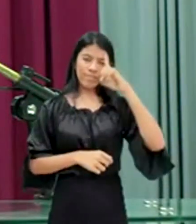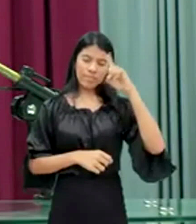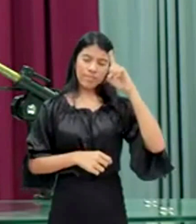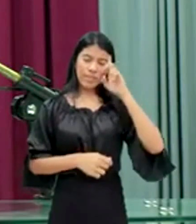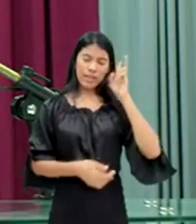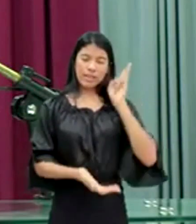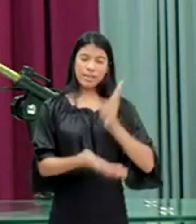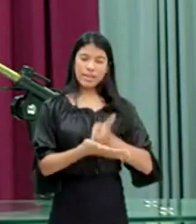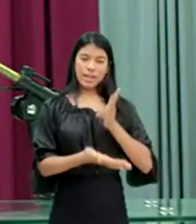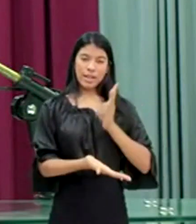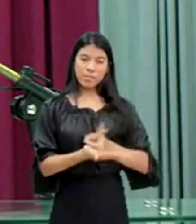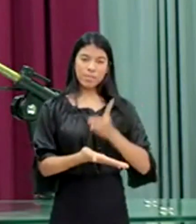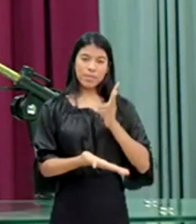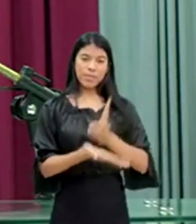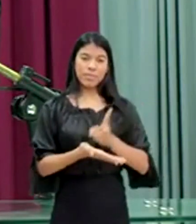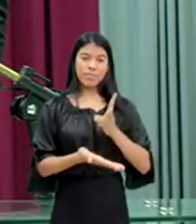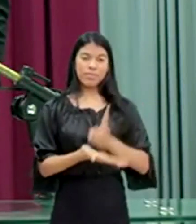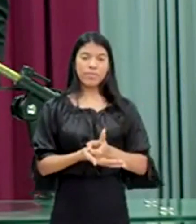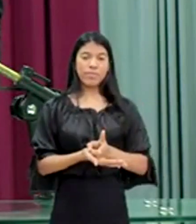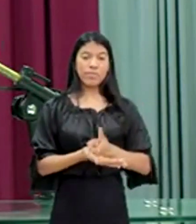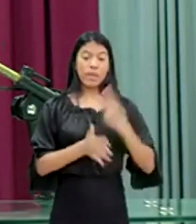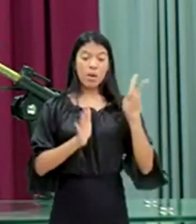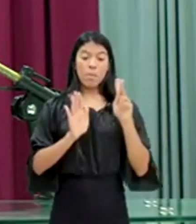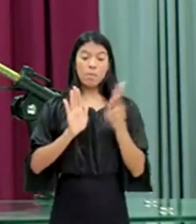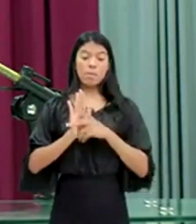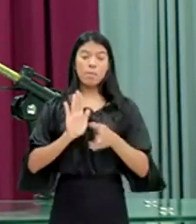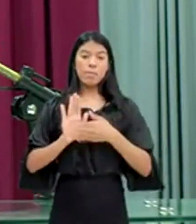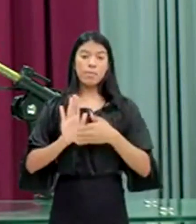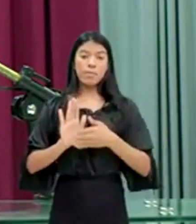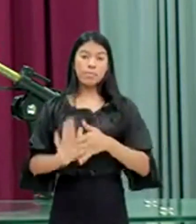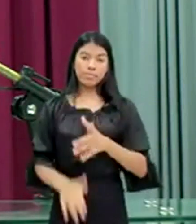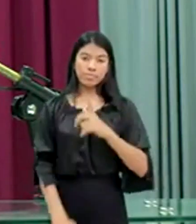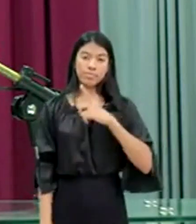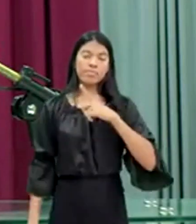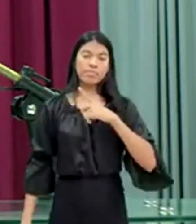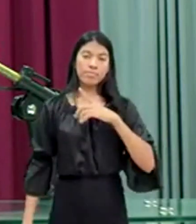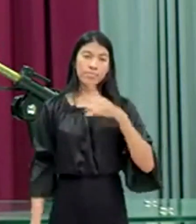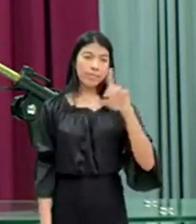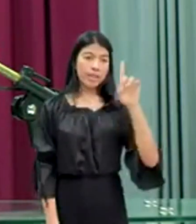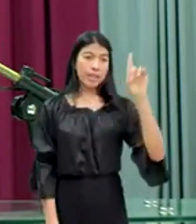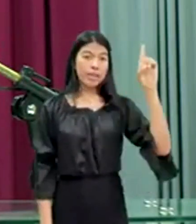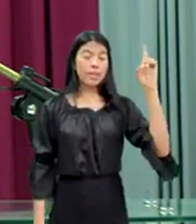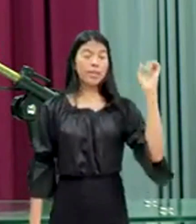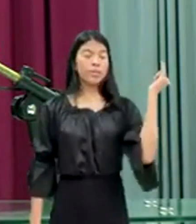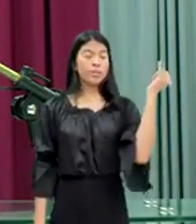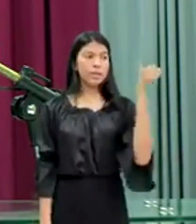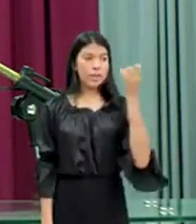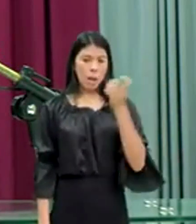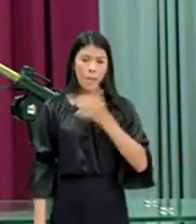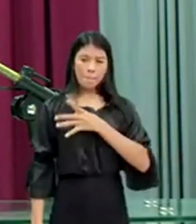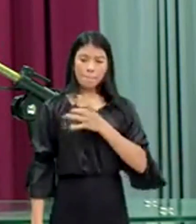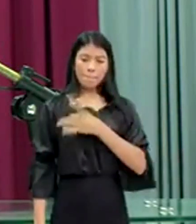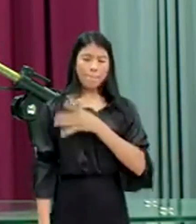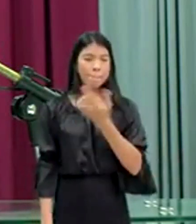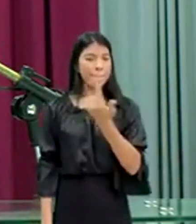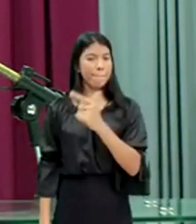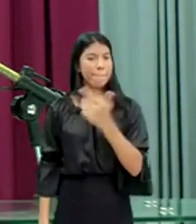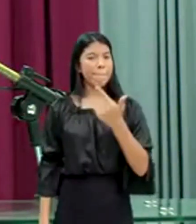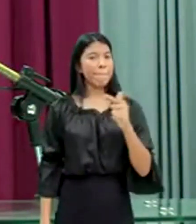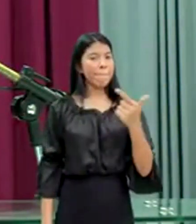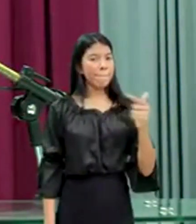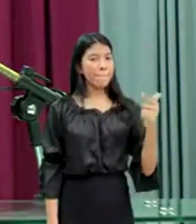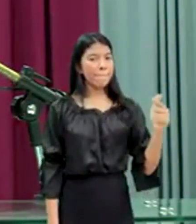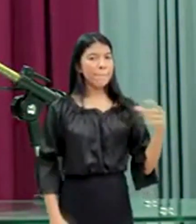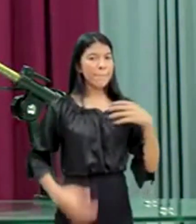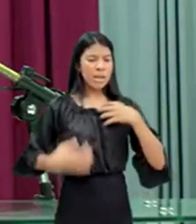dias. Nós temos a promessa de Deus dizendo: não temas, porque eu sou contigo, não